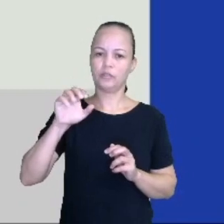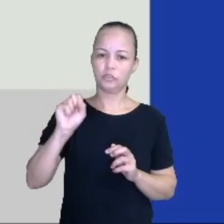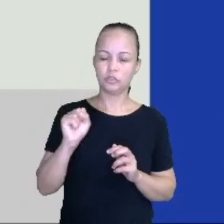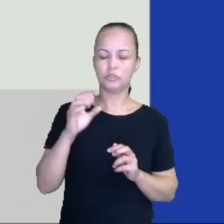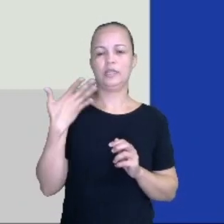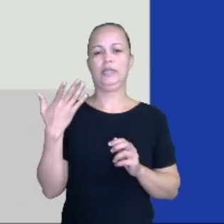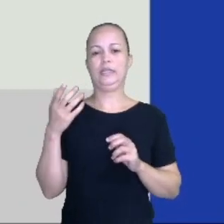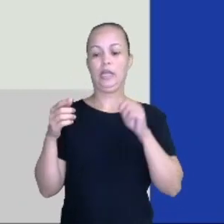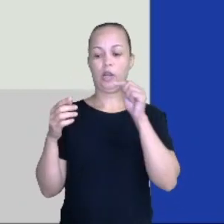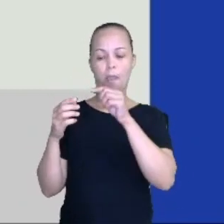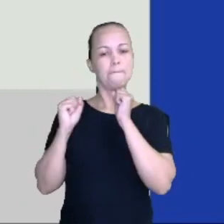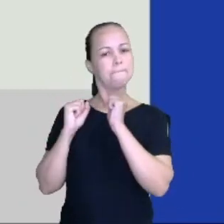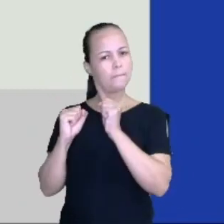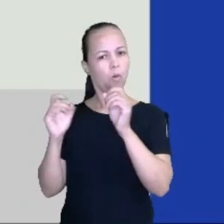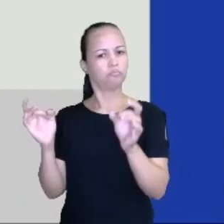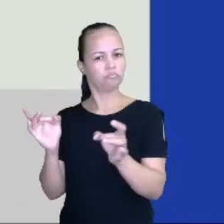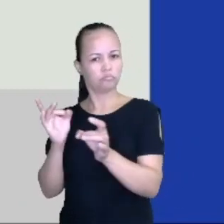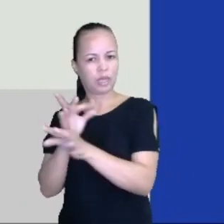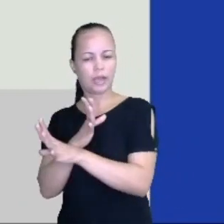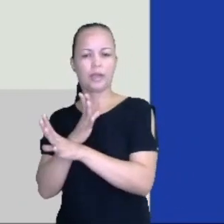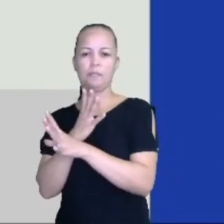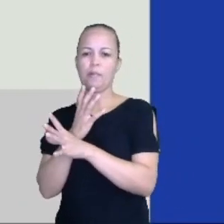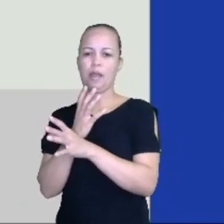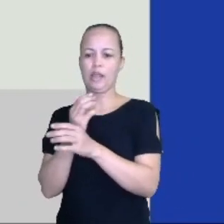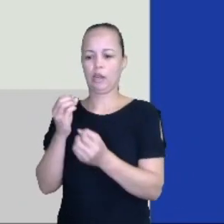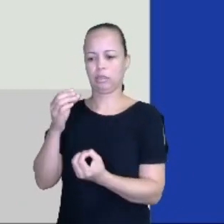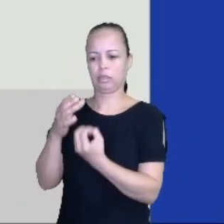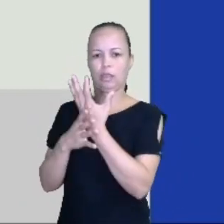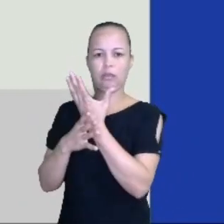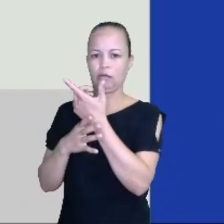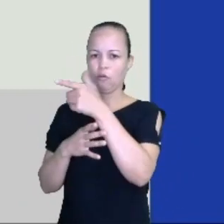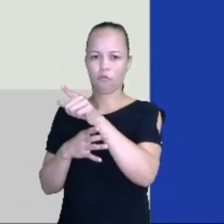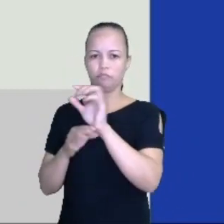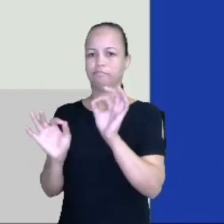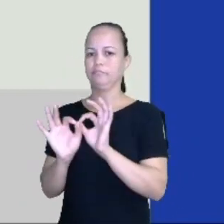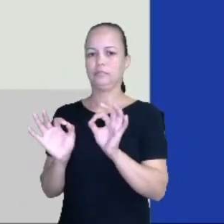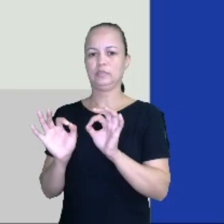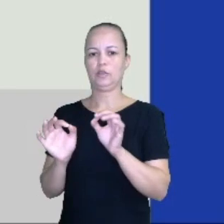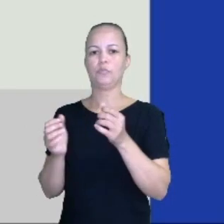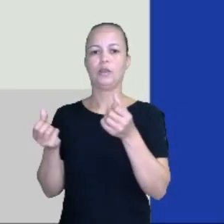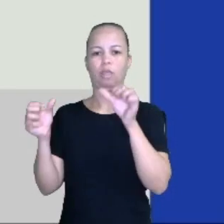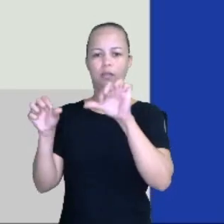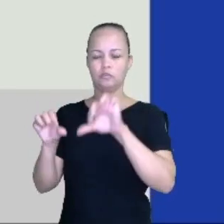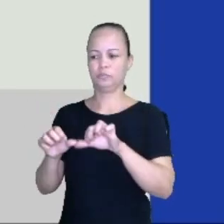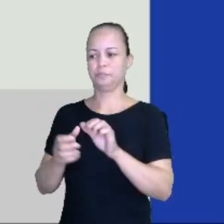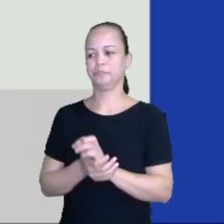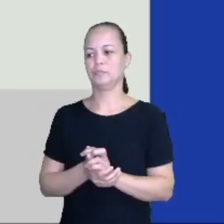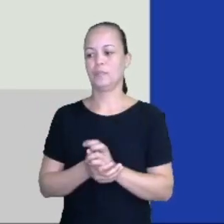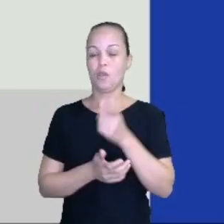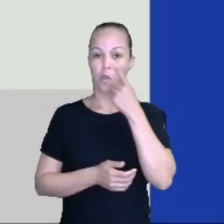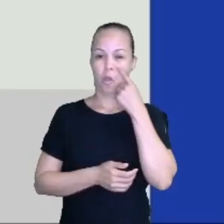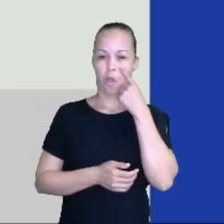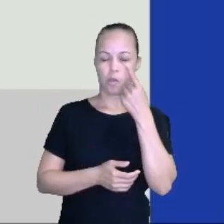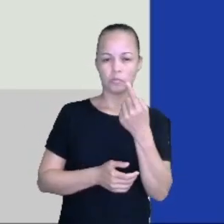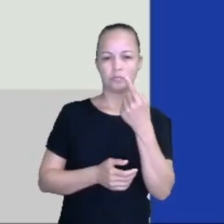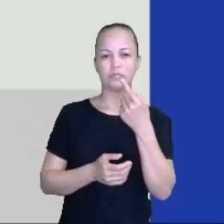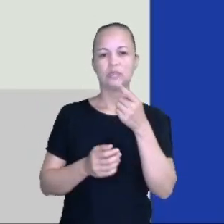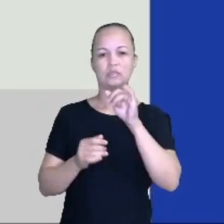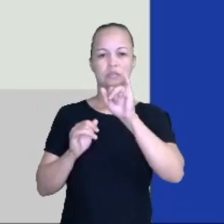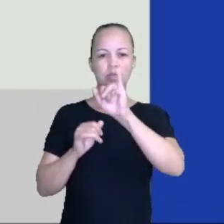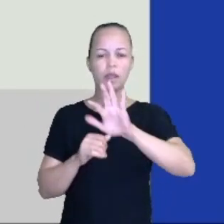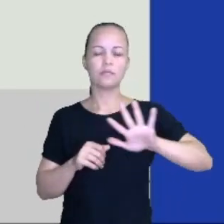podem acabar, isso mesmo, podem se esgotar. Olha para essa imagem, o que você vê